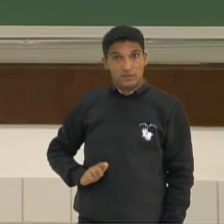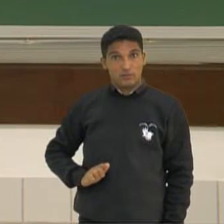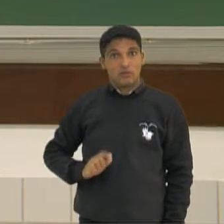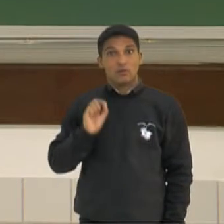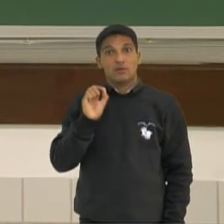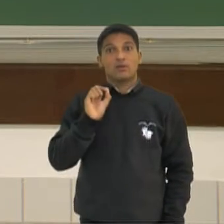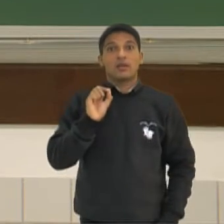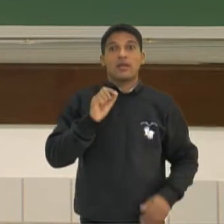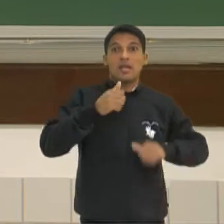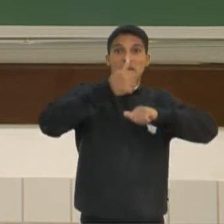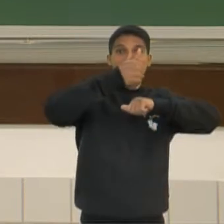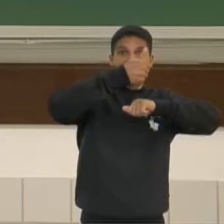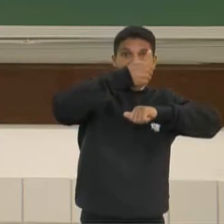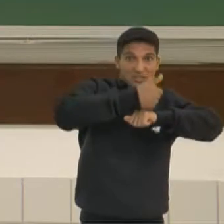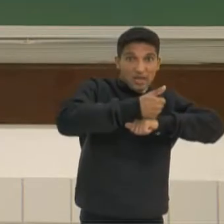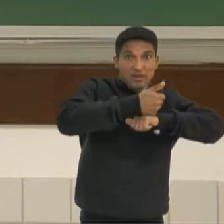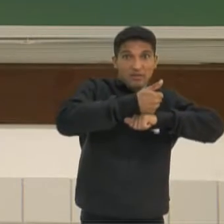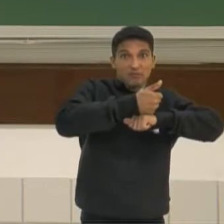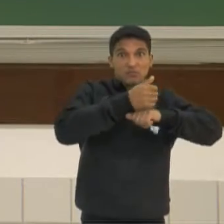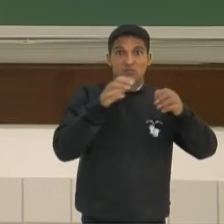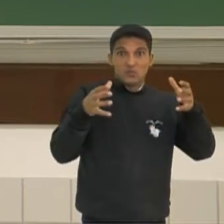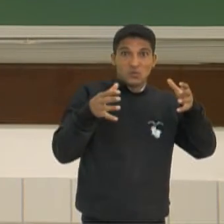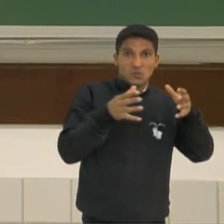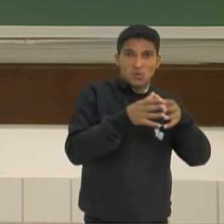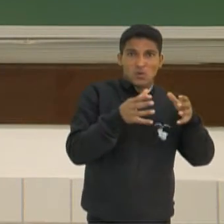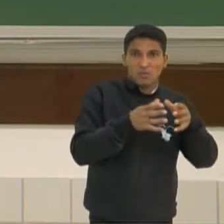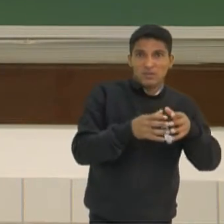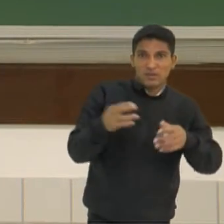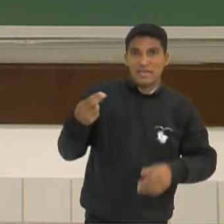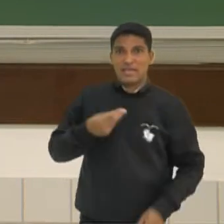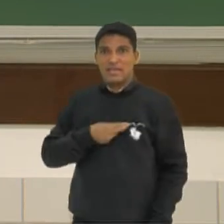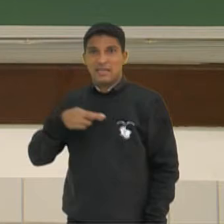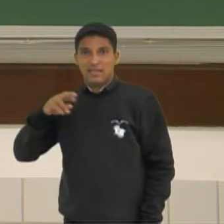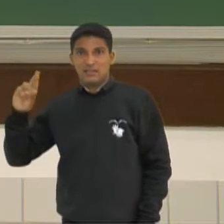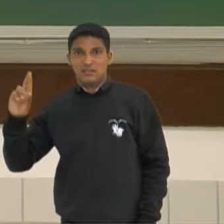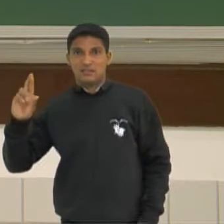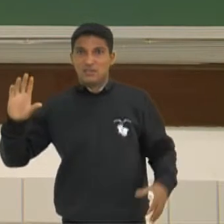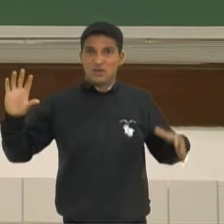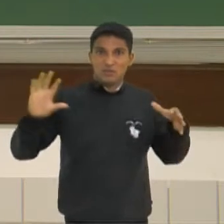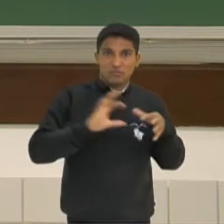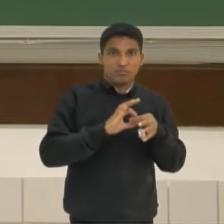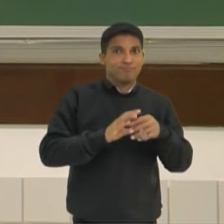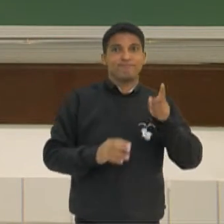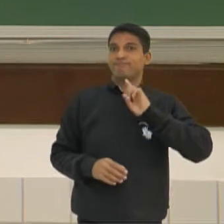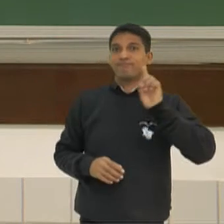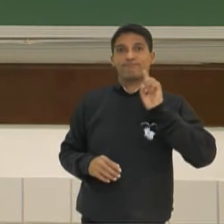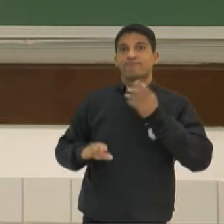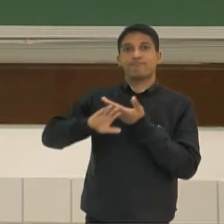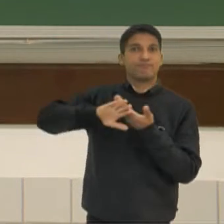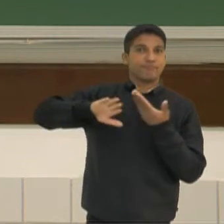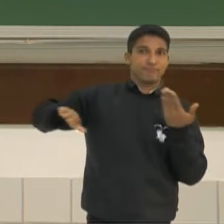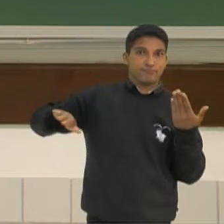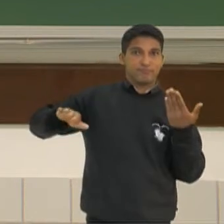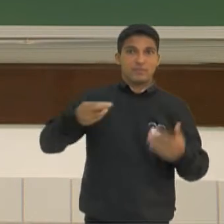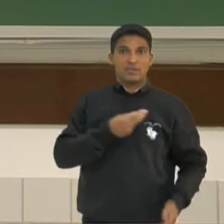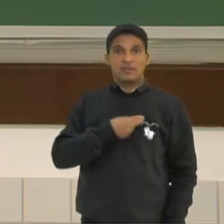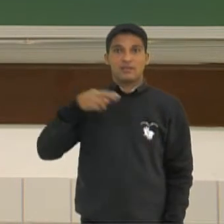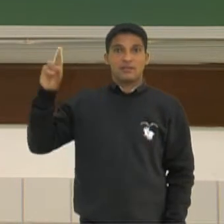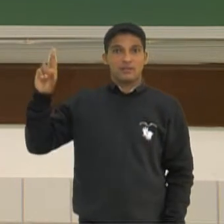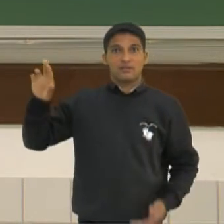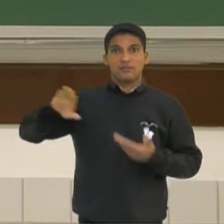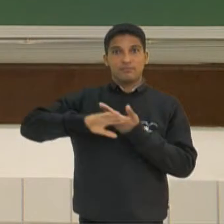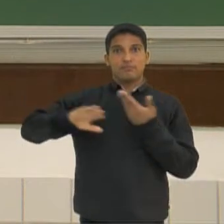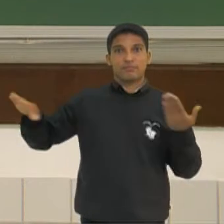interferência religiosa. A nossa república, da qual nós vivemos hoje no nosso país, ela se